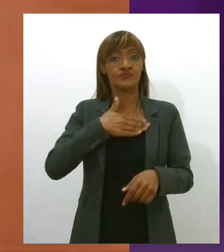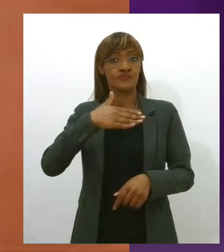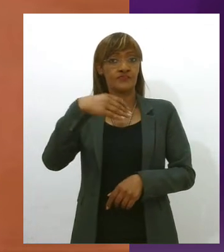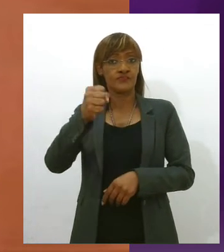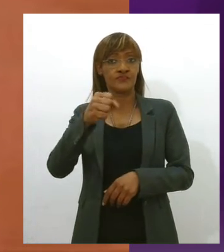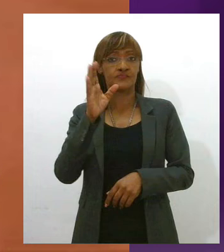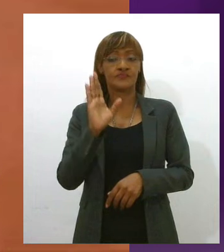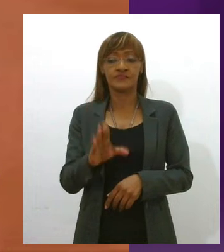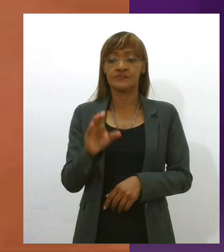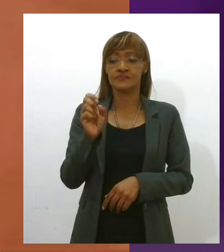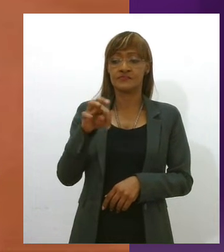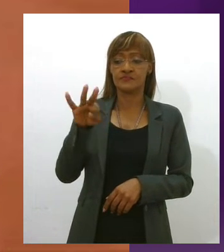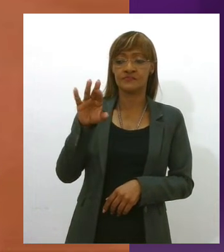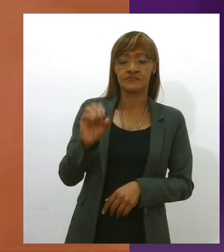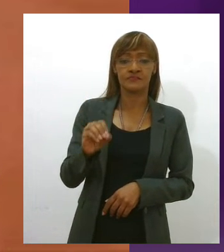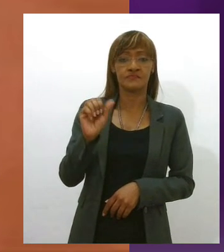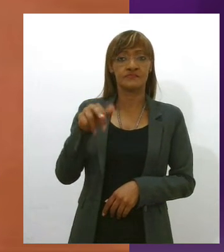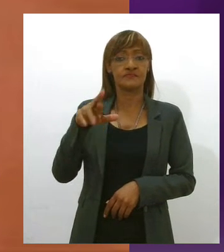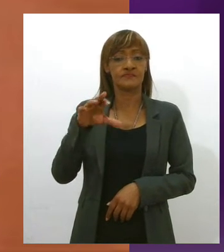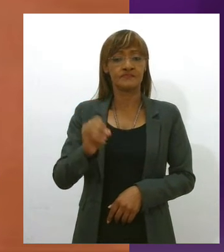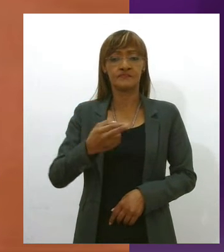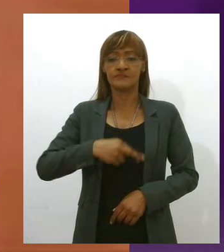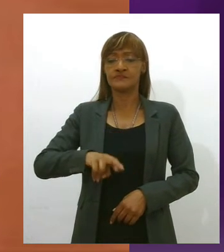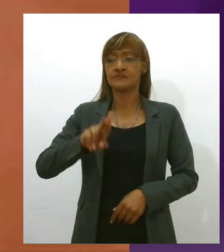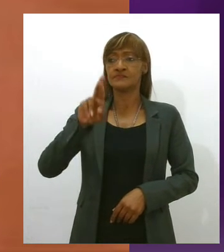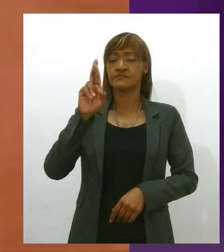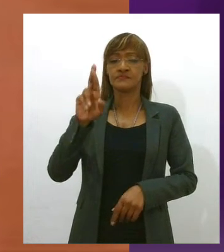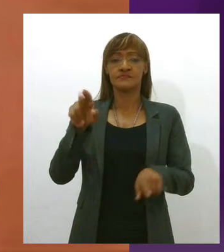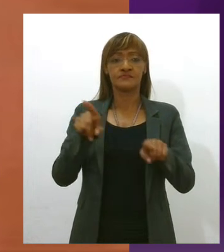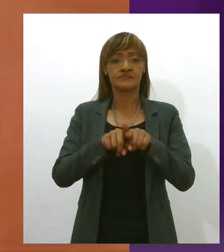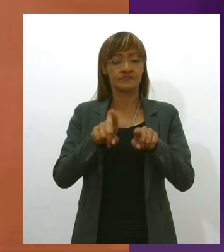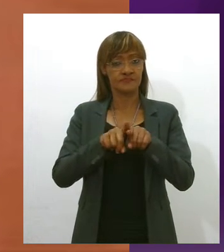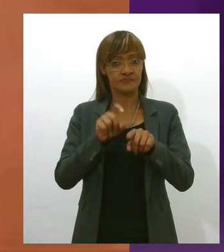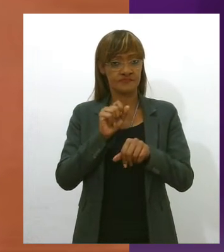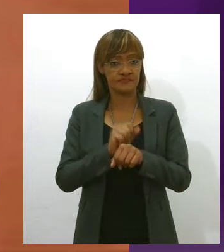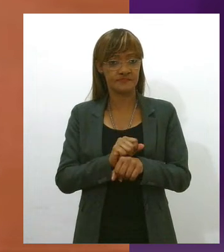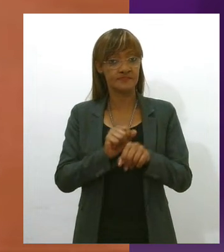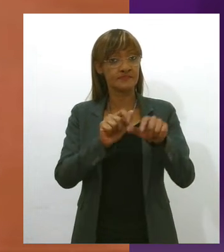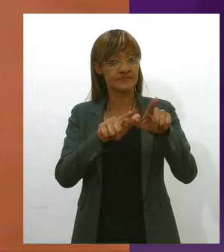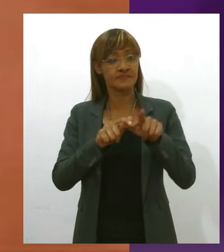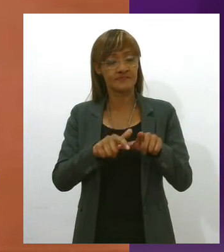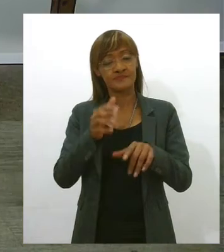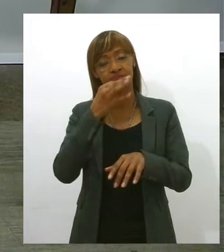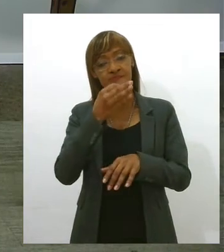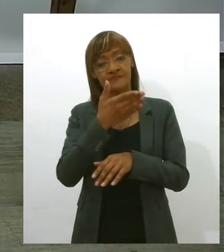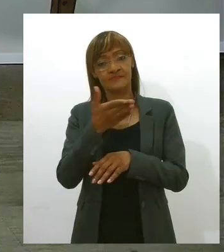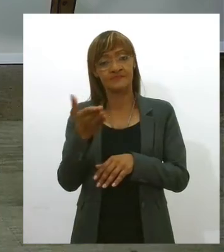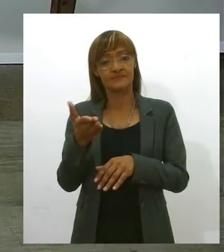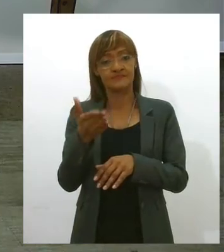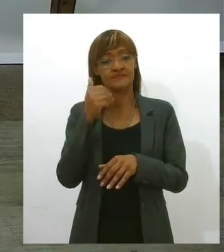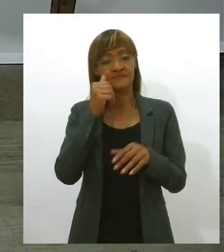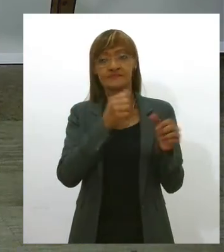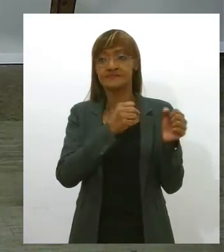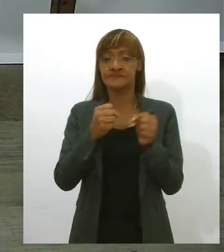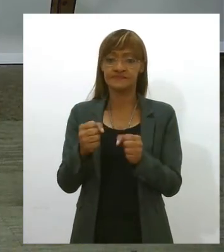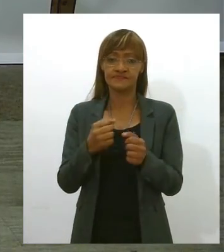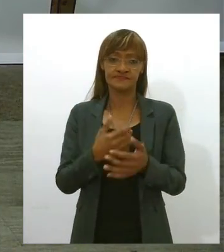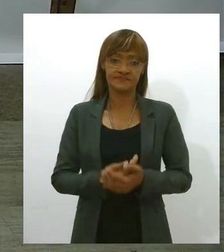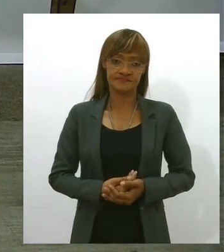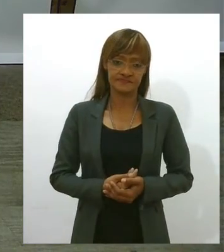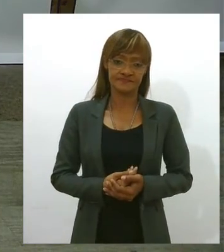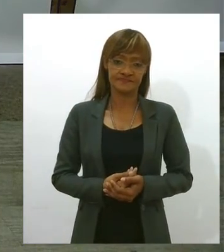sobre religiosidade e ancestralidade. Fica a dica do Dica do Elas. E aí, vamos para a nossa